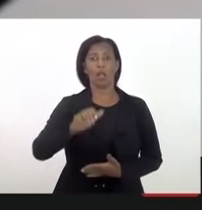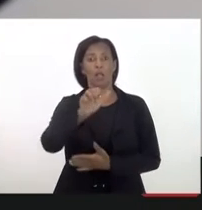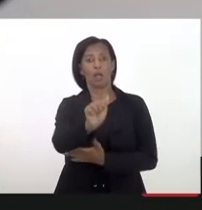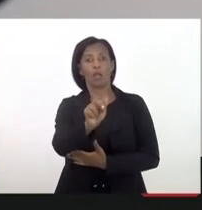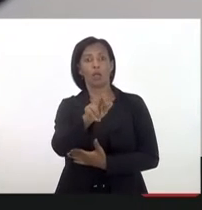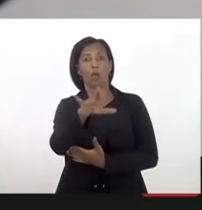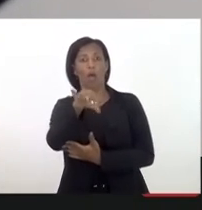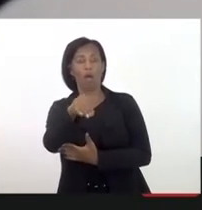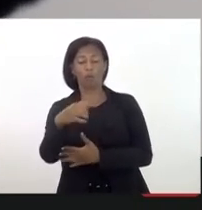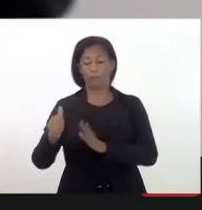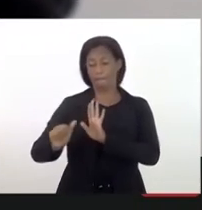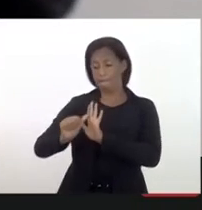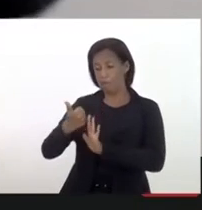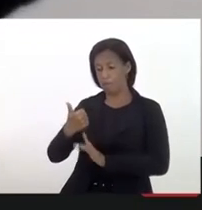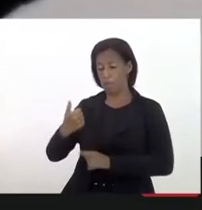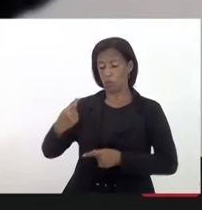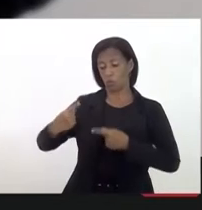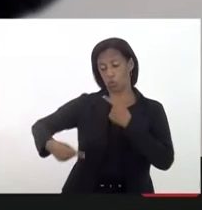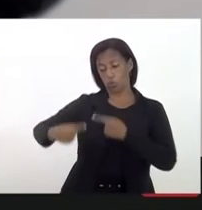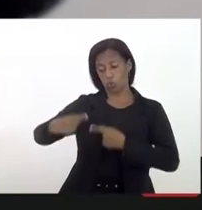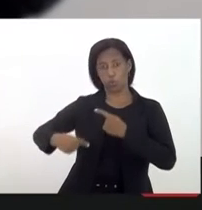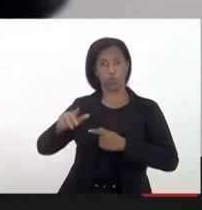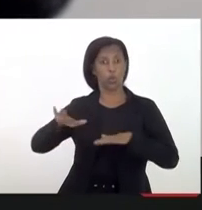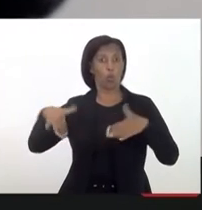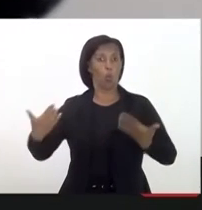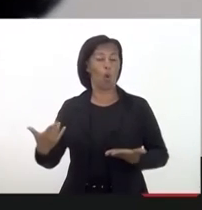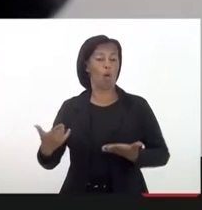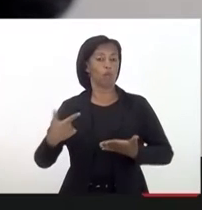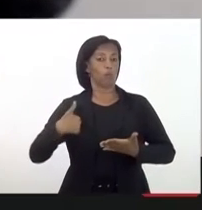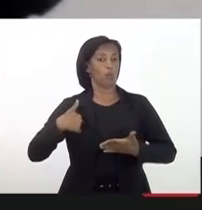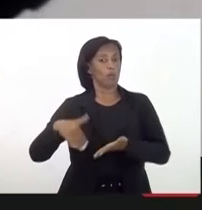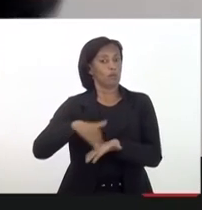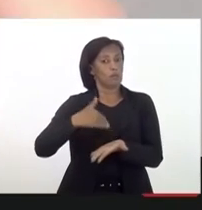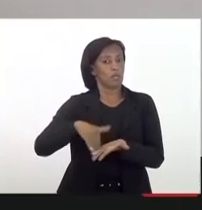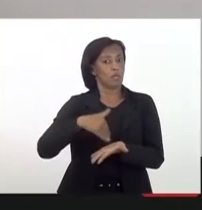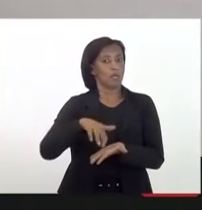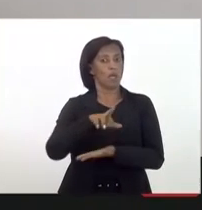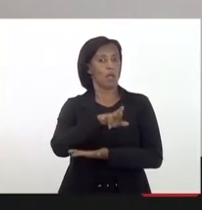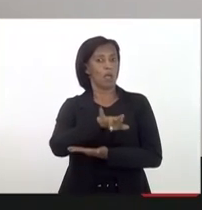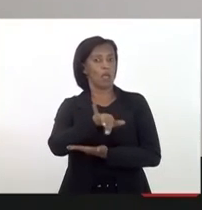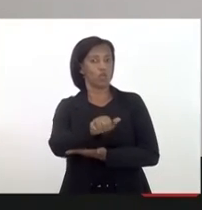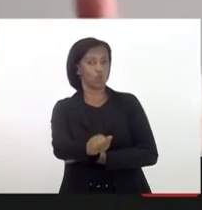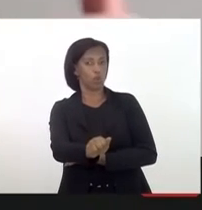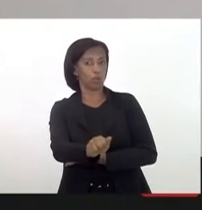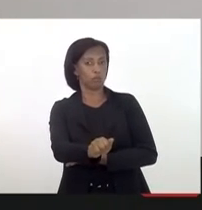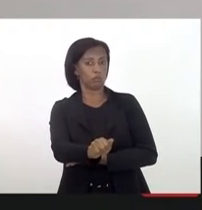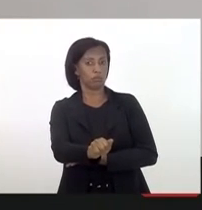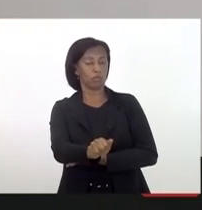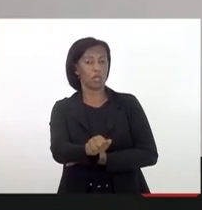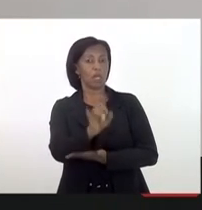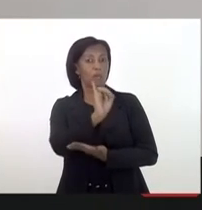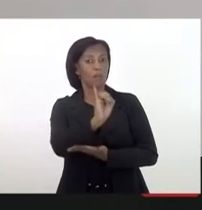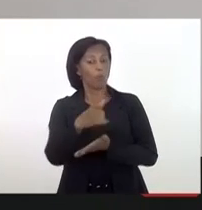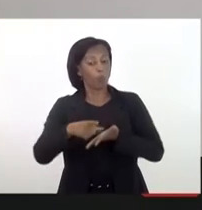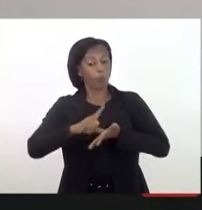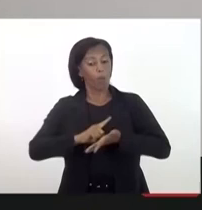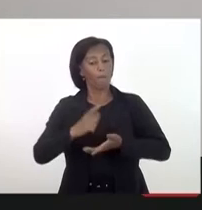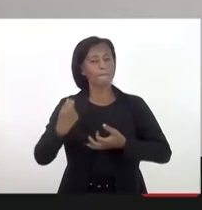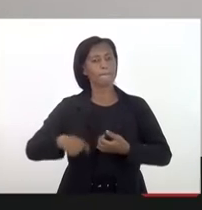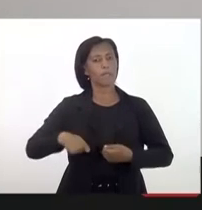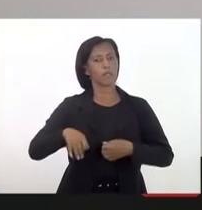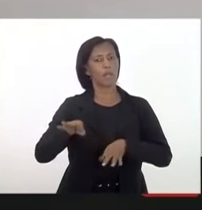primeiro começou discutindo ainda quando era secretário a chamada RJ-109 e depois derivou o arco. Se não tiver projeto, se não